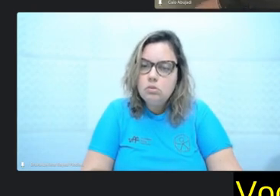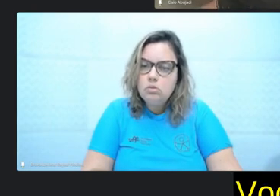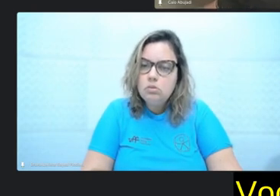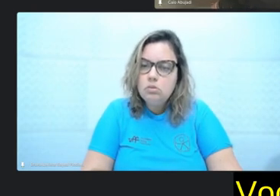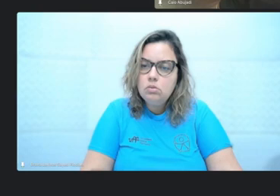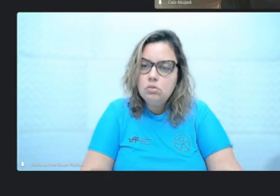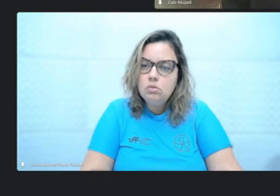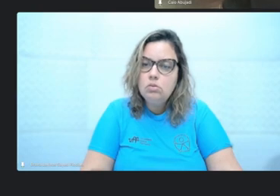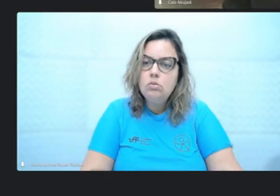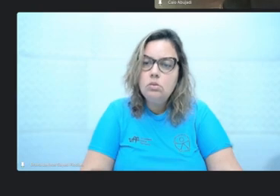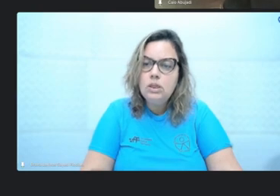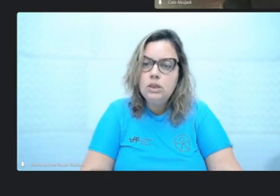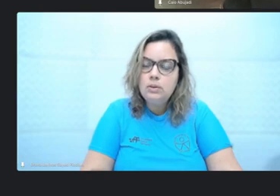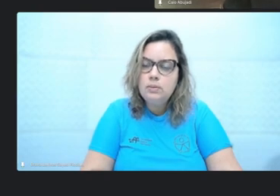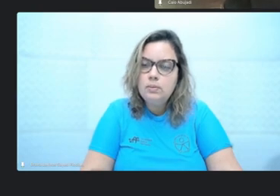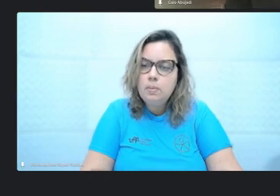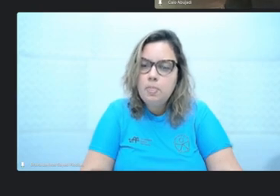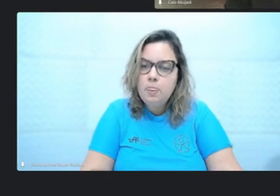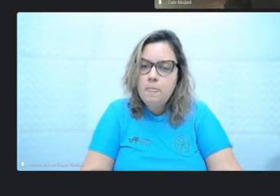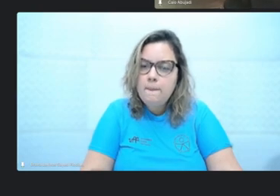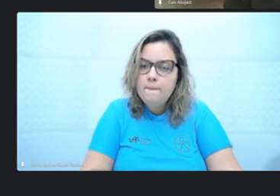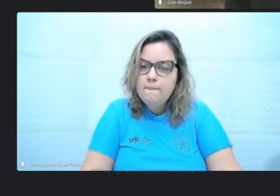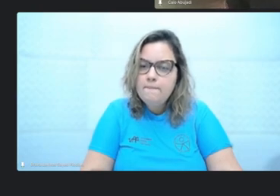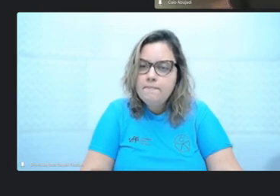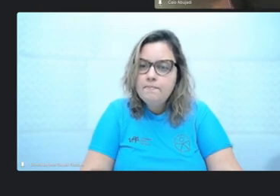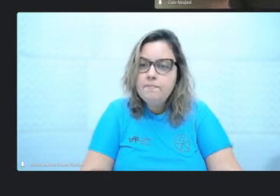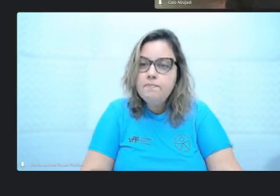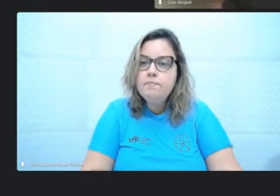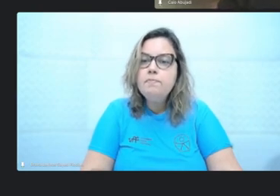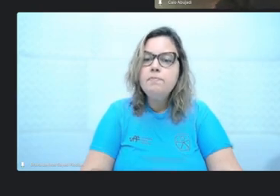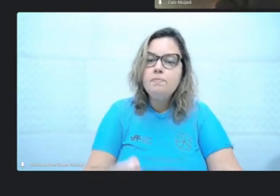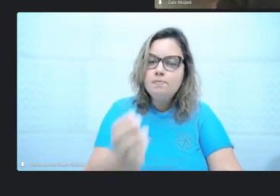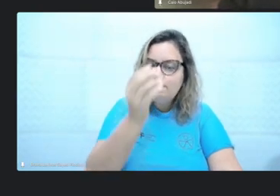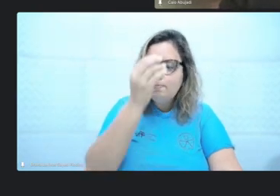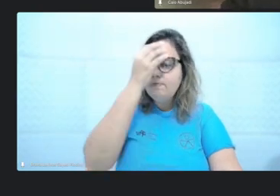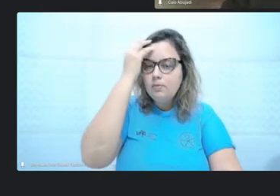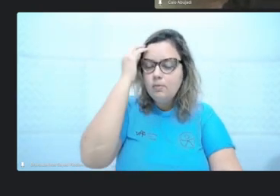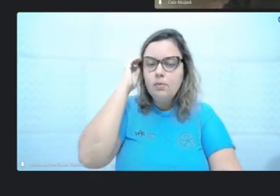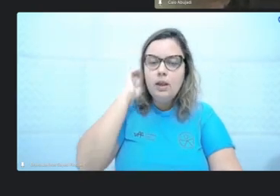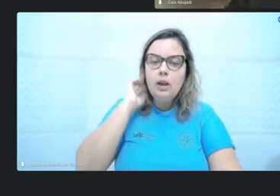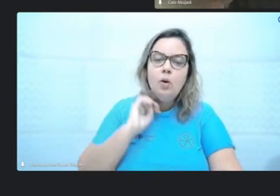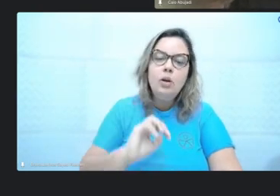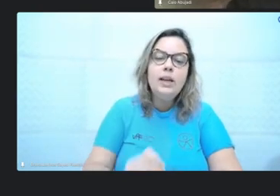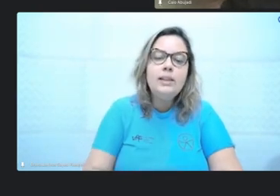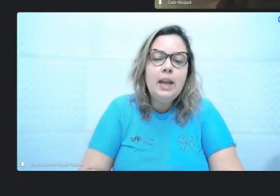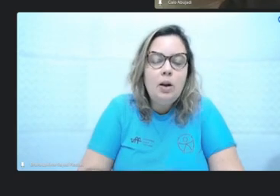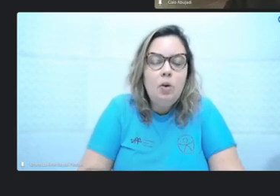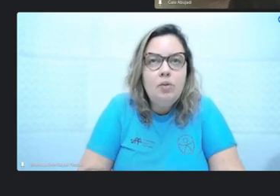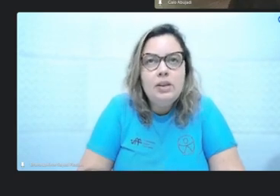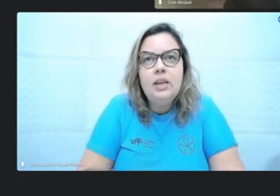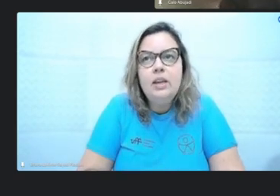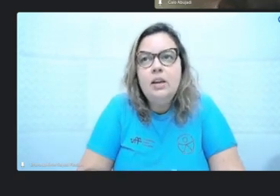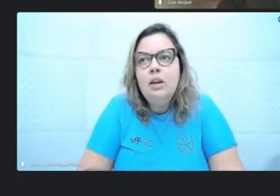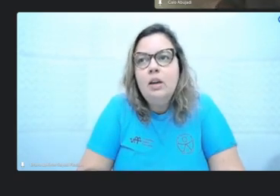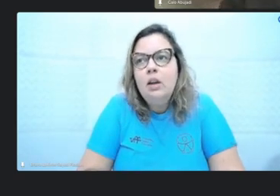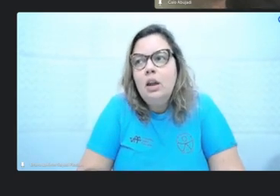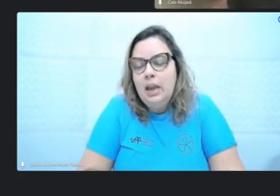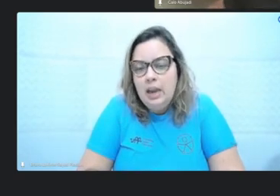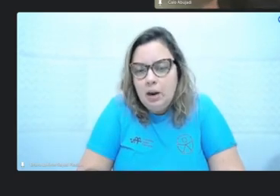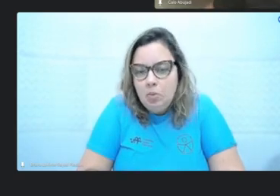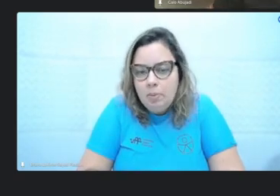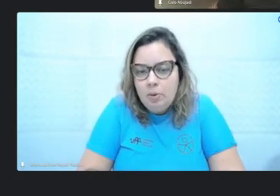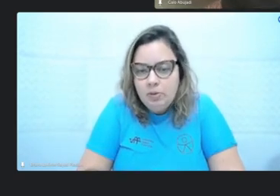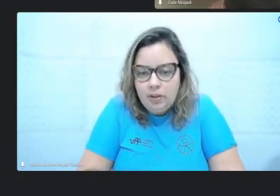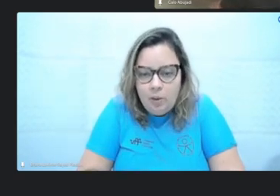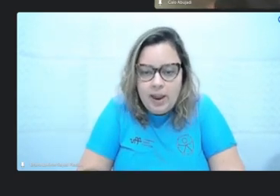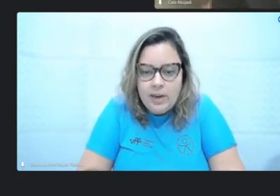altas habilidades. Então, essa vai ser a novidade aí para os próximos anos, né? É, ontem até conversei